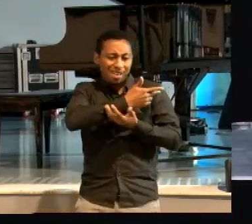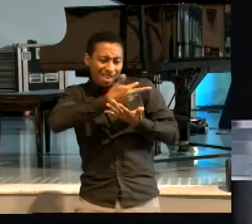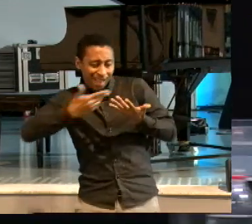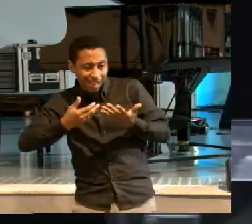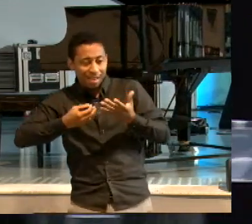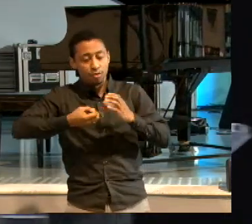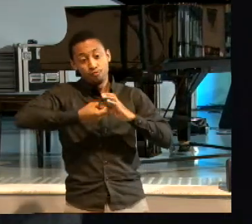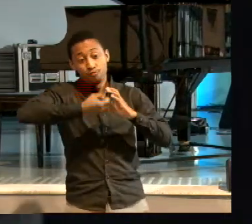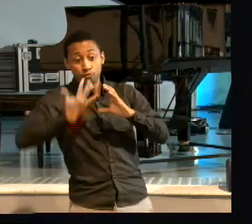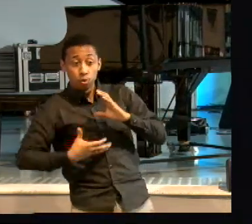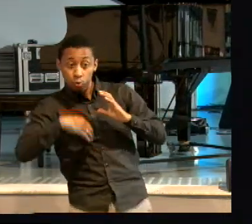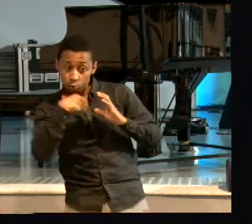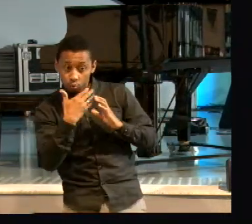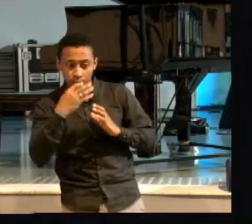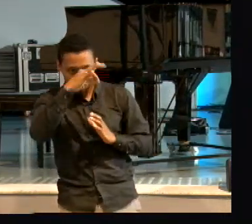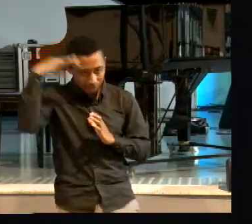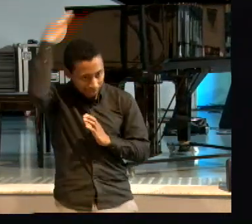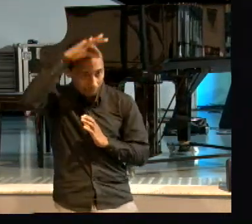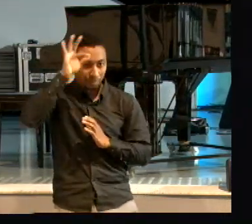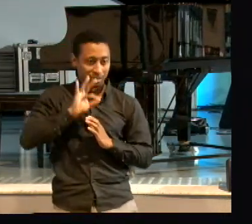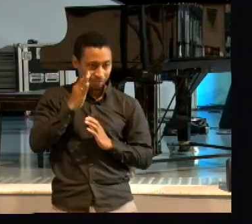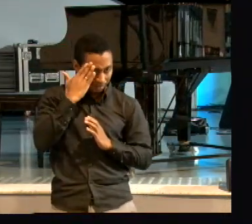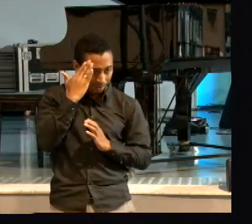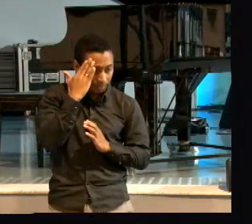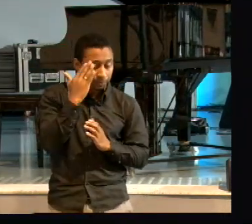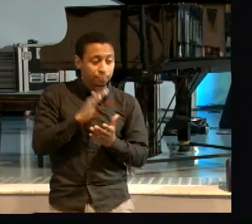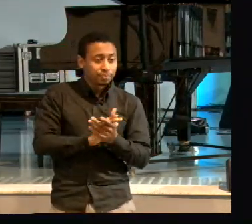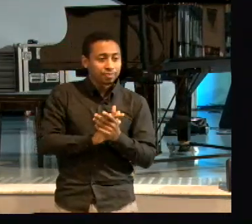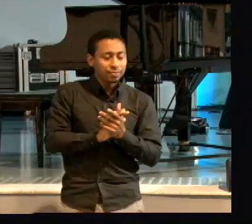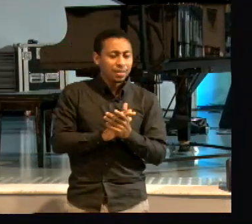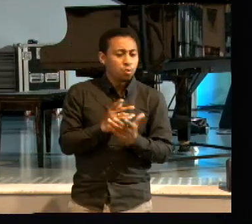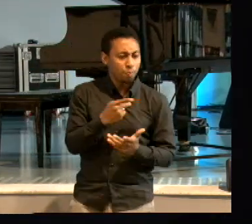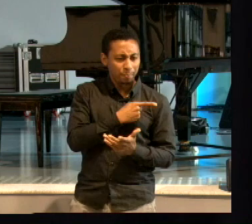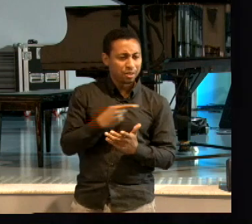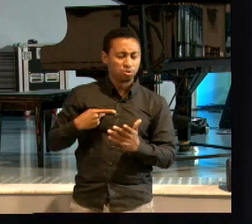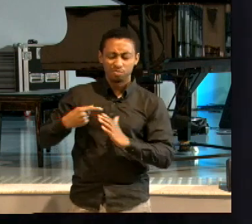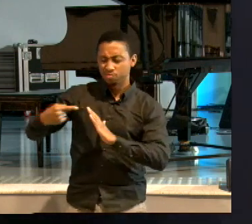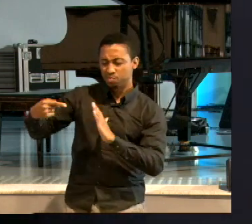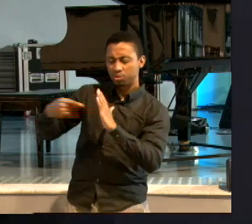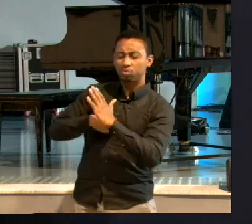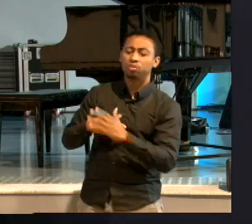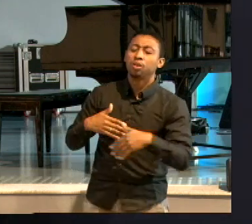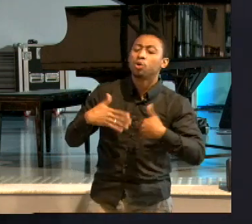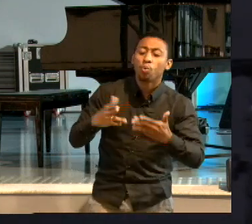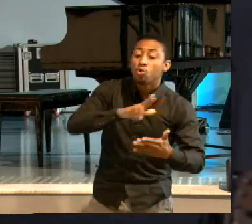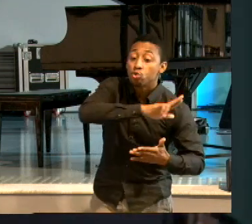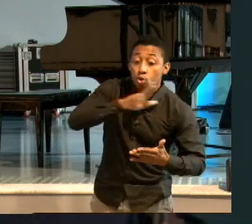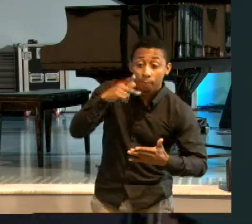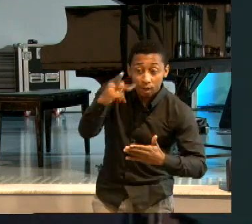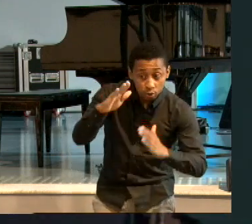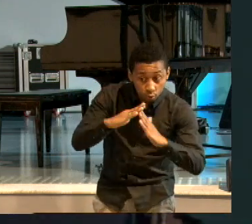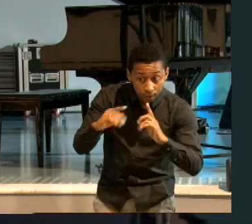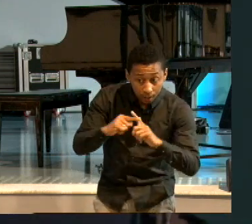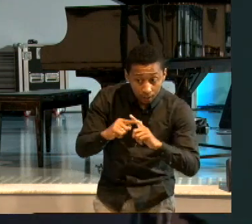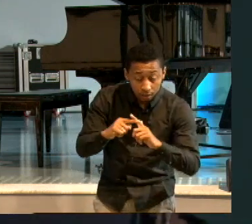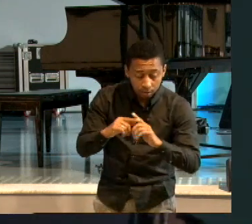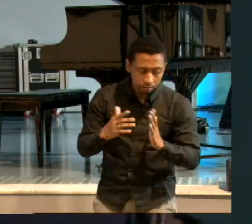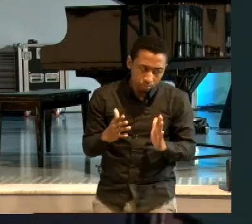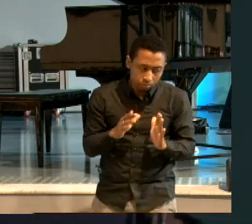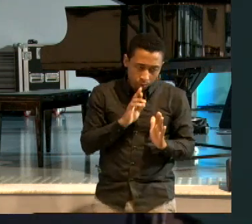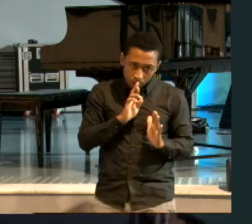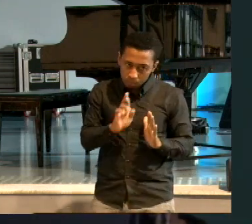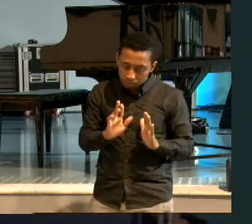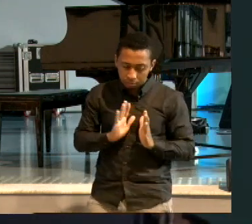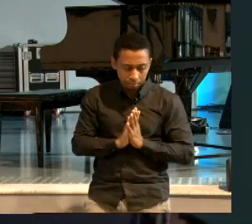cada grupo tem contribuído com algo. Mas quando um pastor me pergunta qual é a sua denominação, eu gosto de responder: depende. Eu digo: se